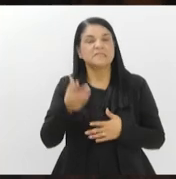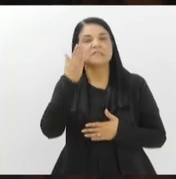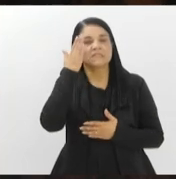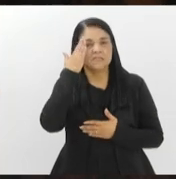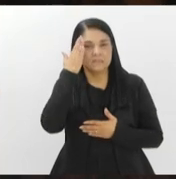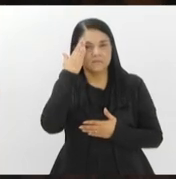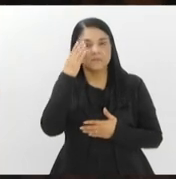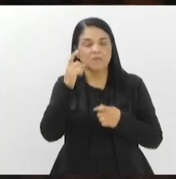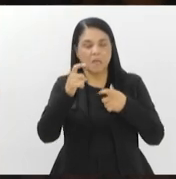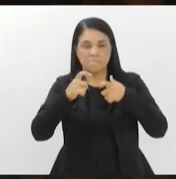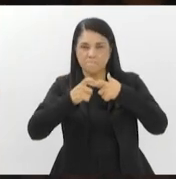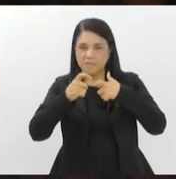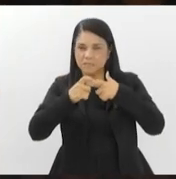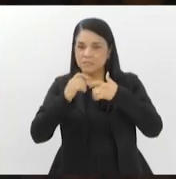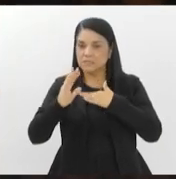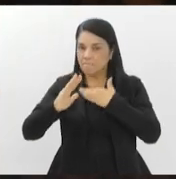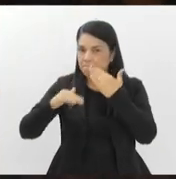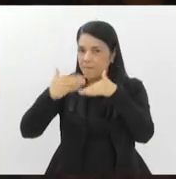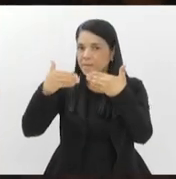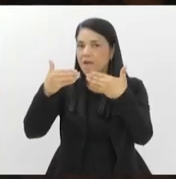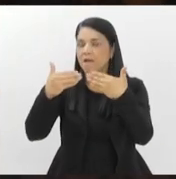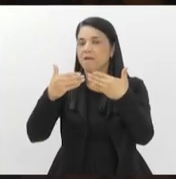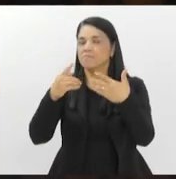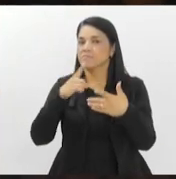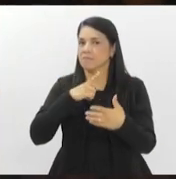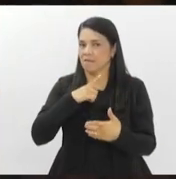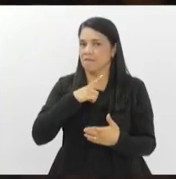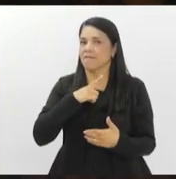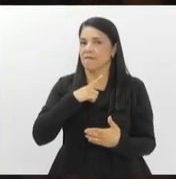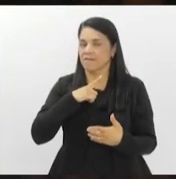que a medicina, com o avanço que vem tendo,